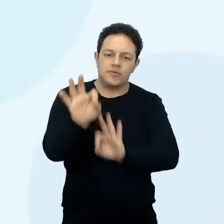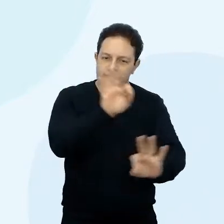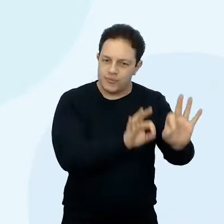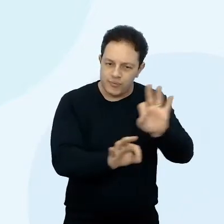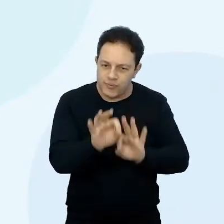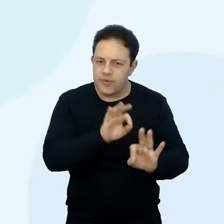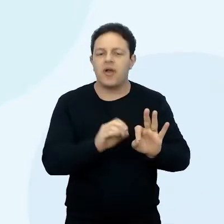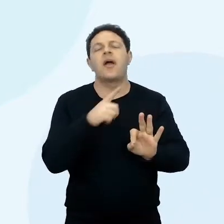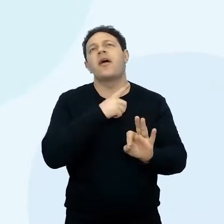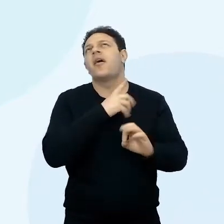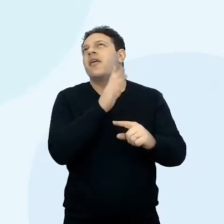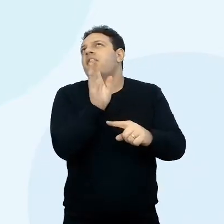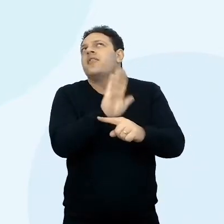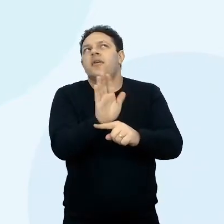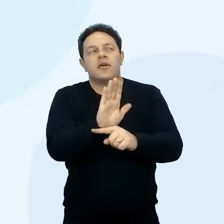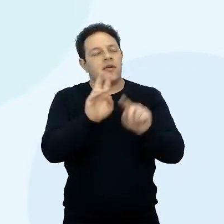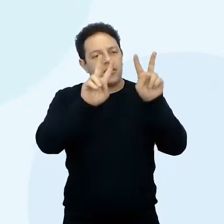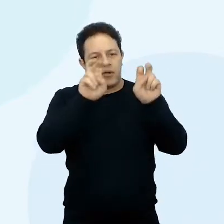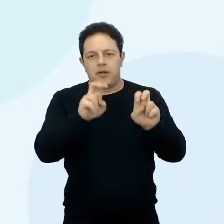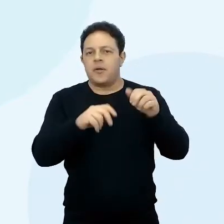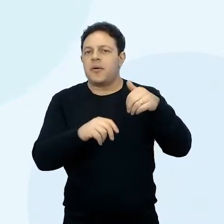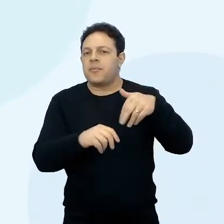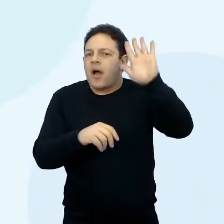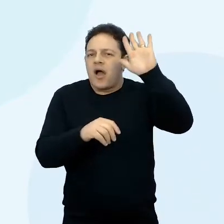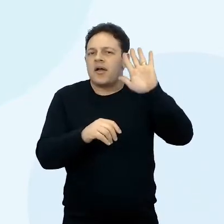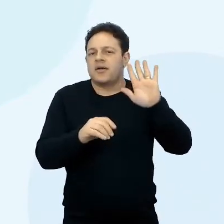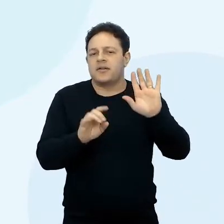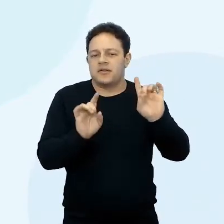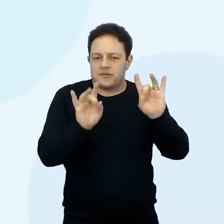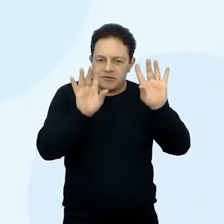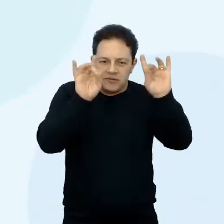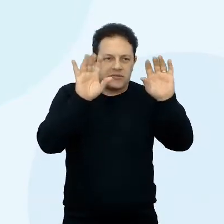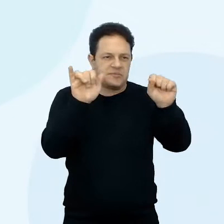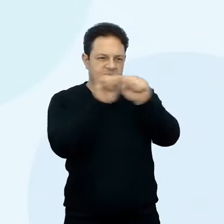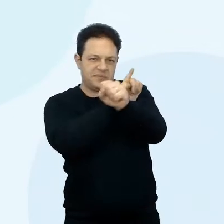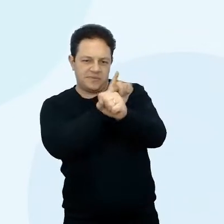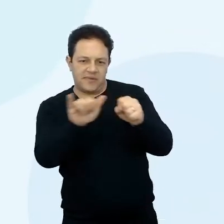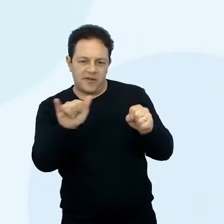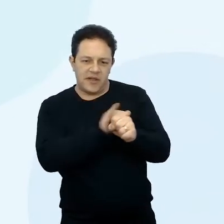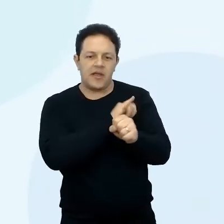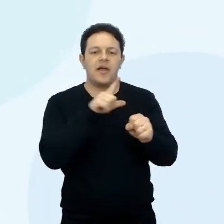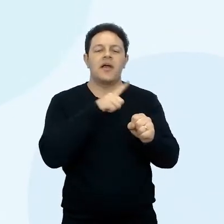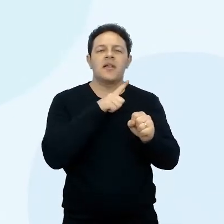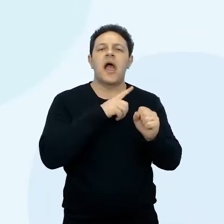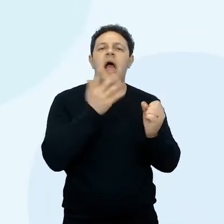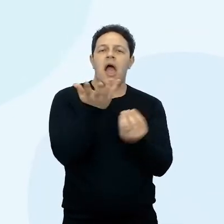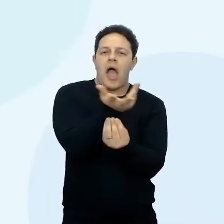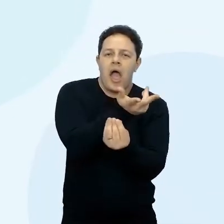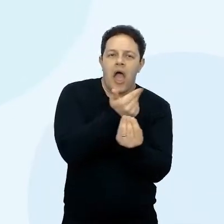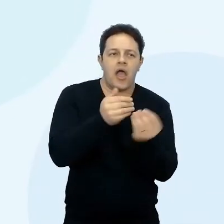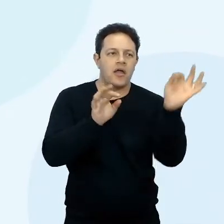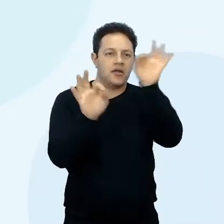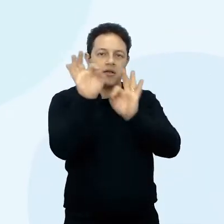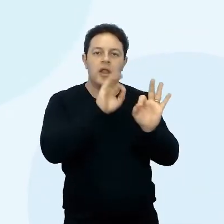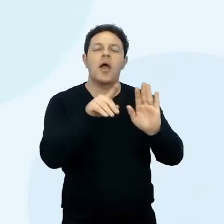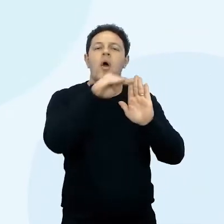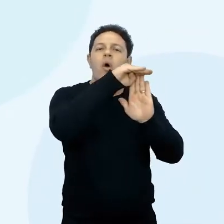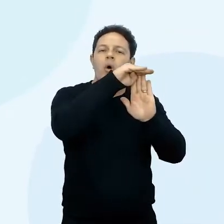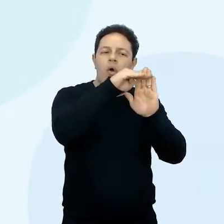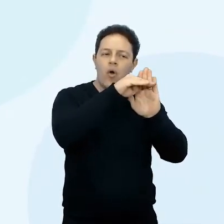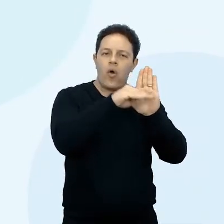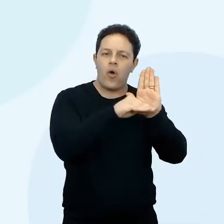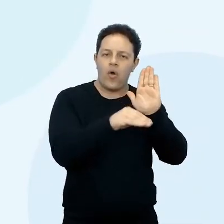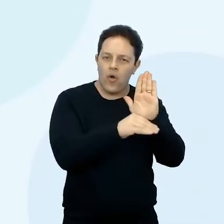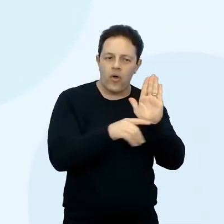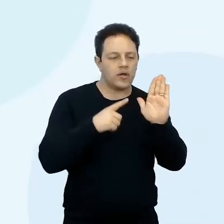normalmente são filmes de maior sofisticação estética, com viés artístico, o roteiro também é